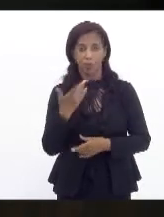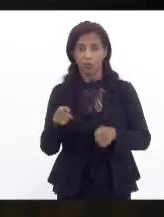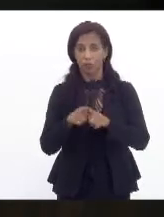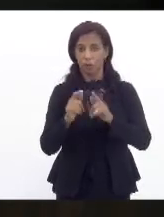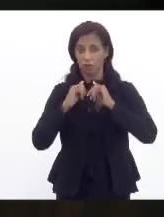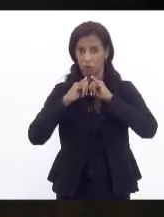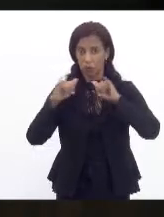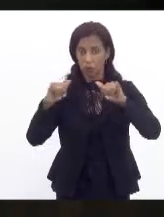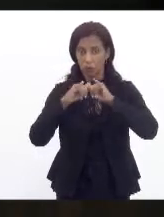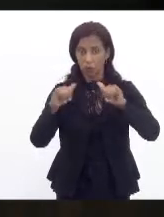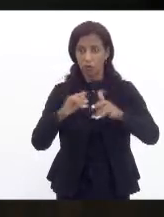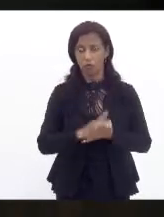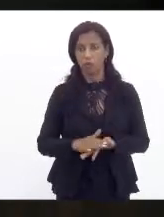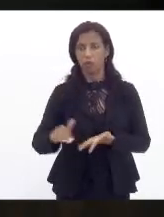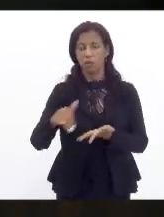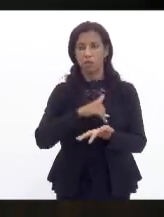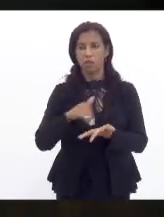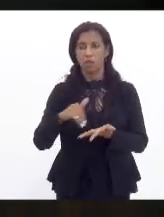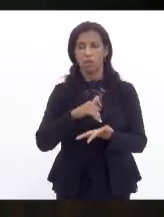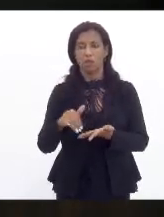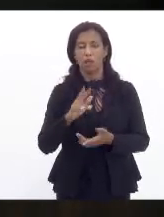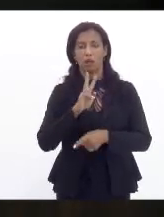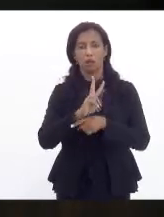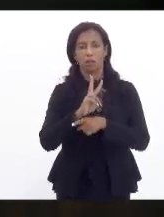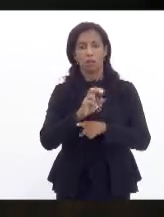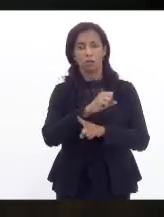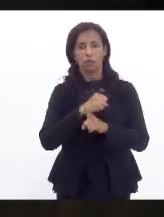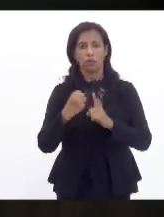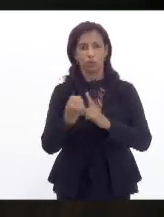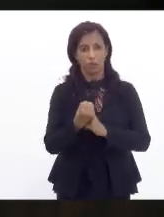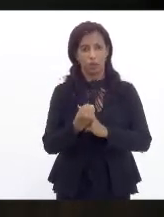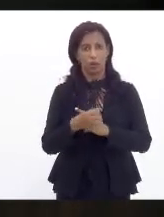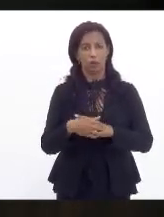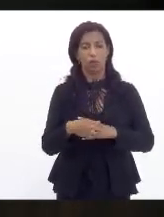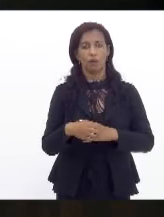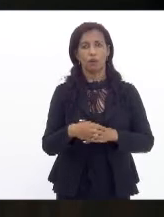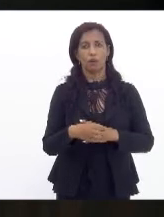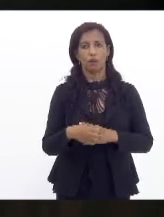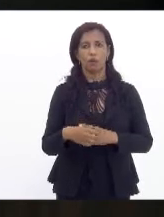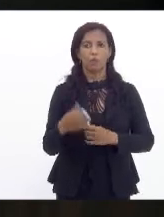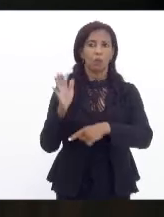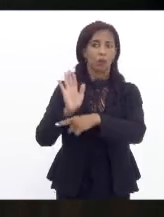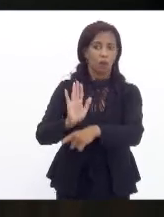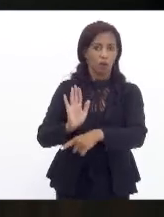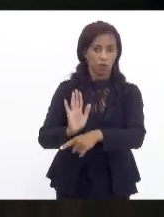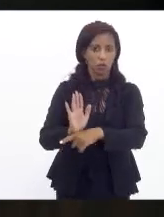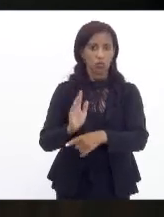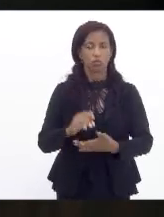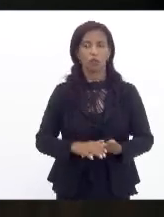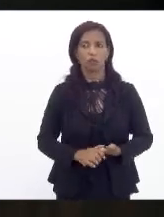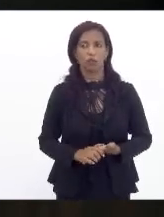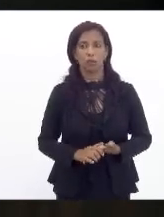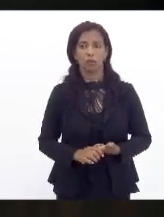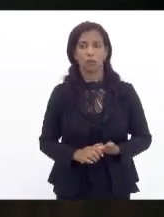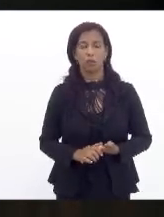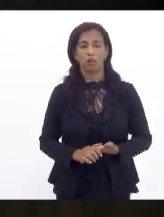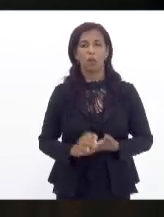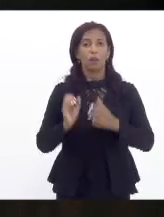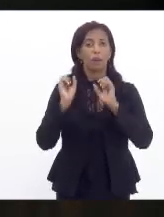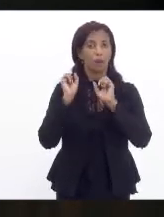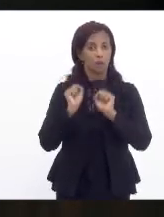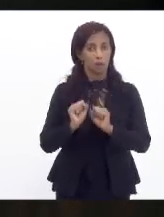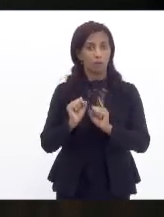anunciei, da secretária de Assistência Social do município do Rio, também uma ajuda para que possa fazer um atendimento